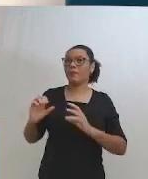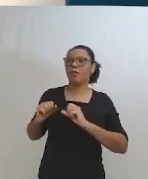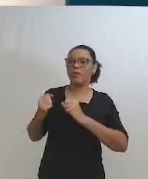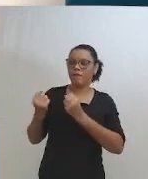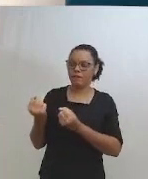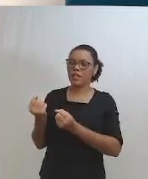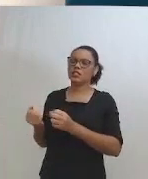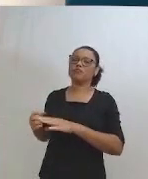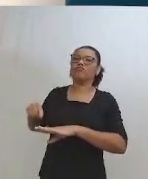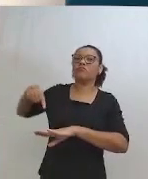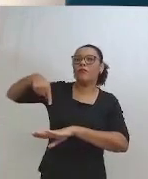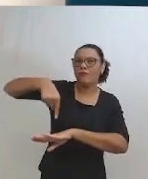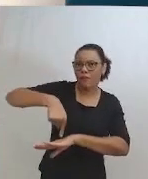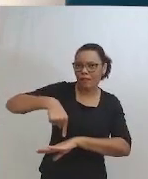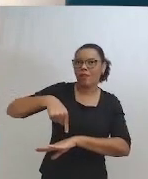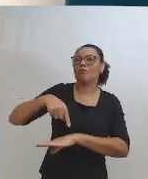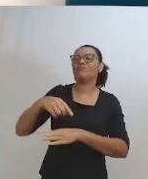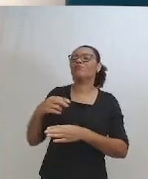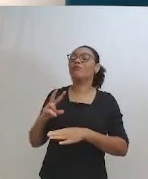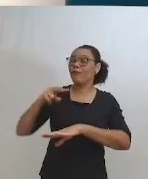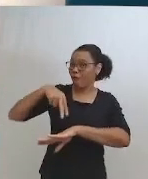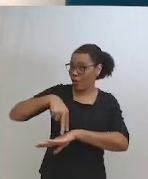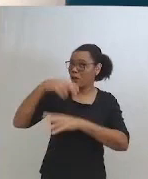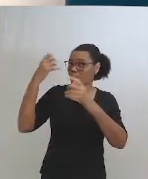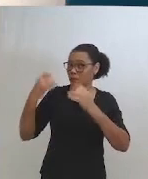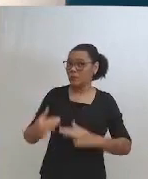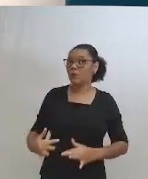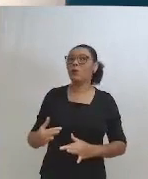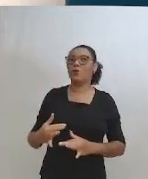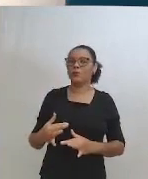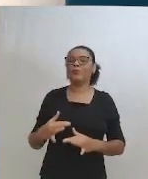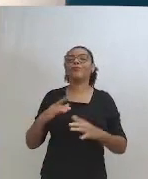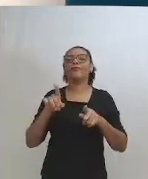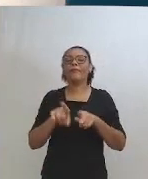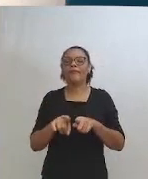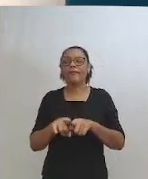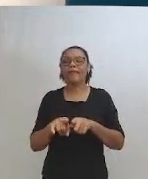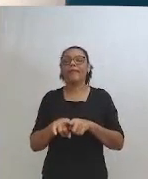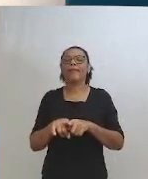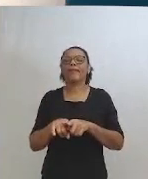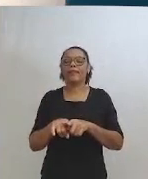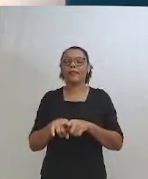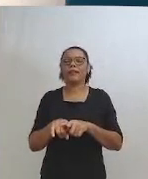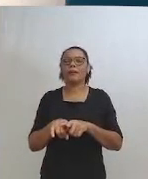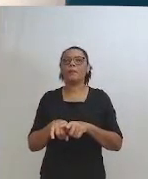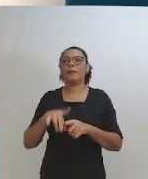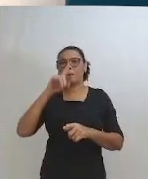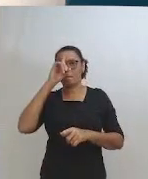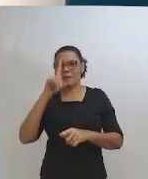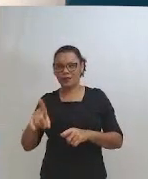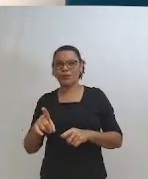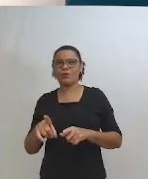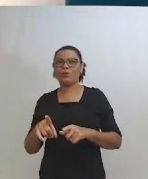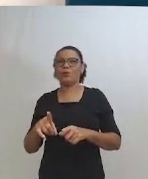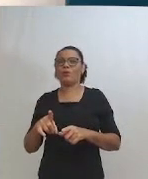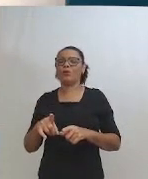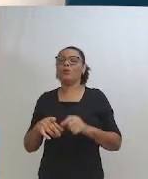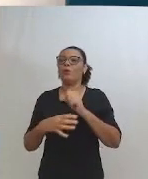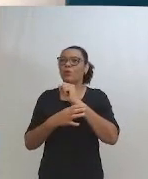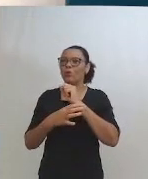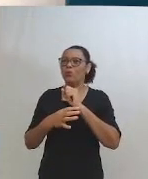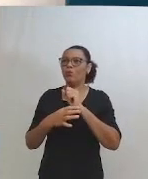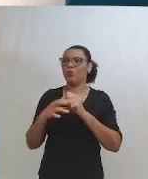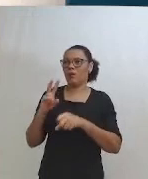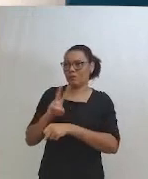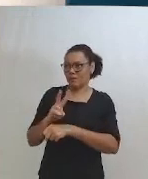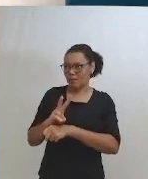pelo provimento do recurso, inclusive houve um deferimento de liminar quando da apresentação das razões